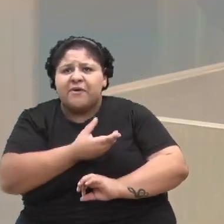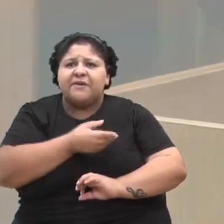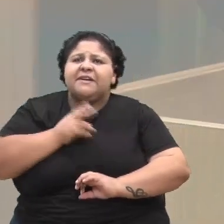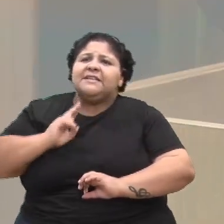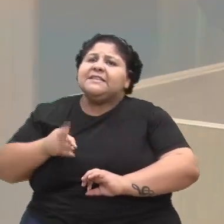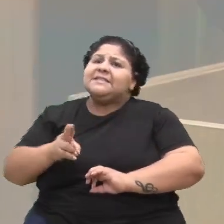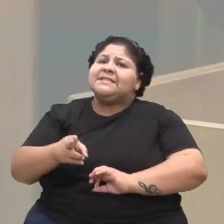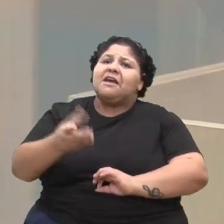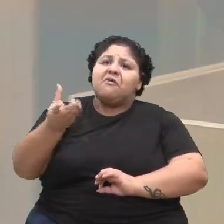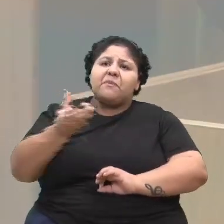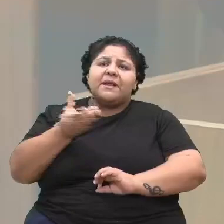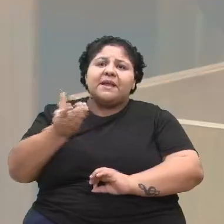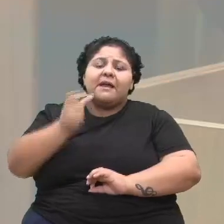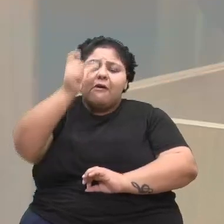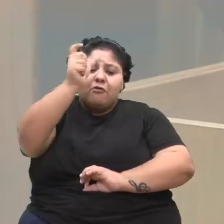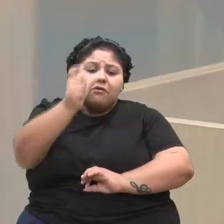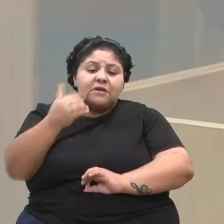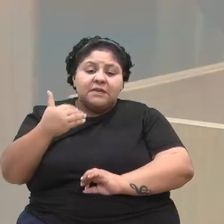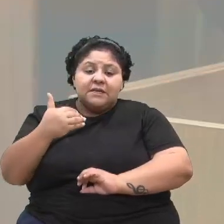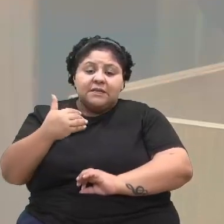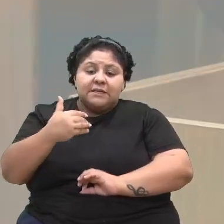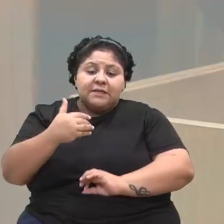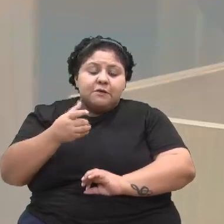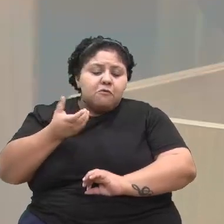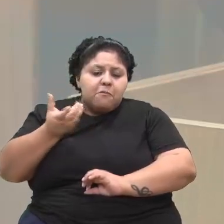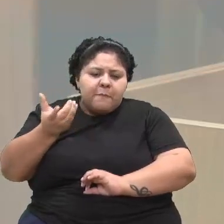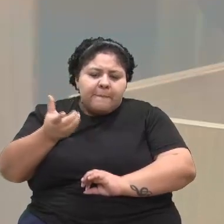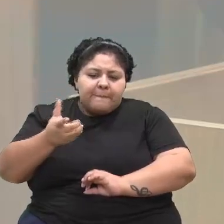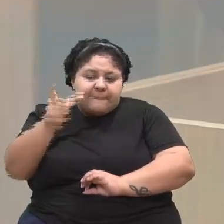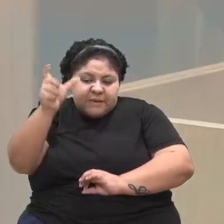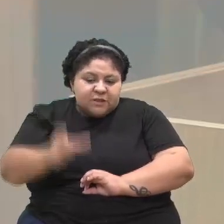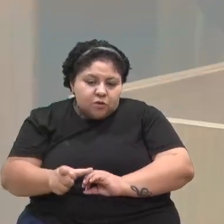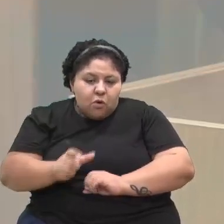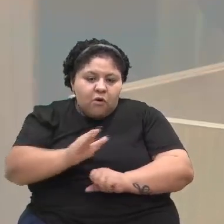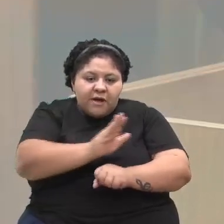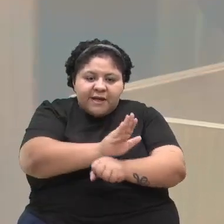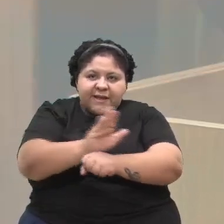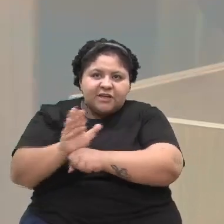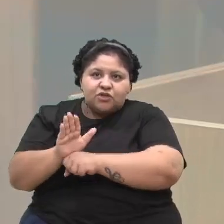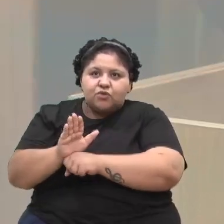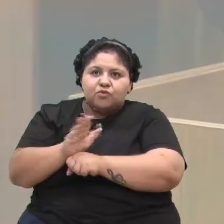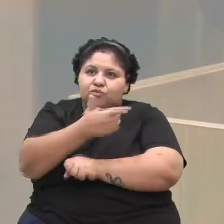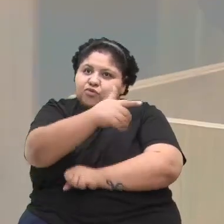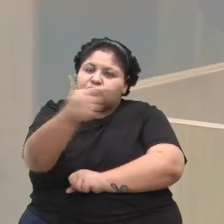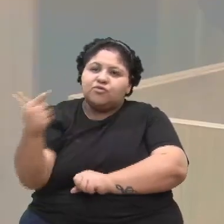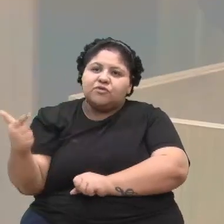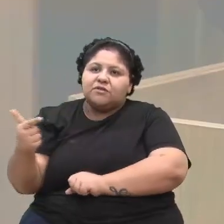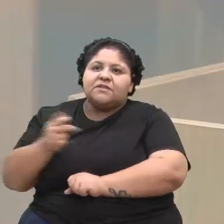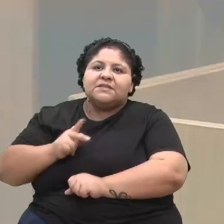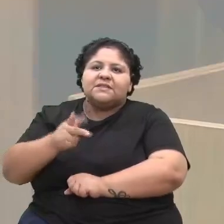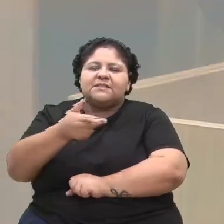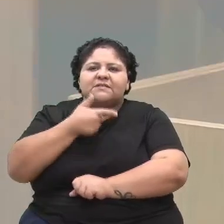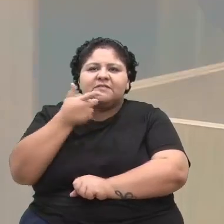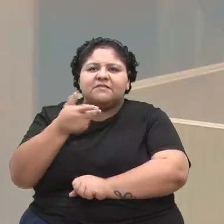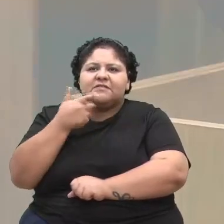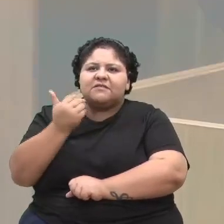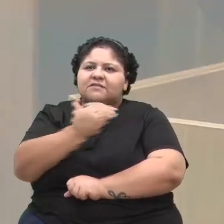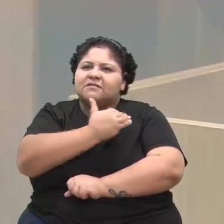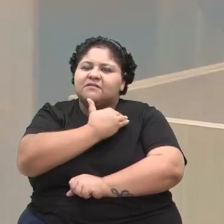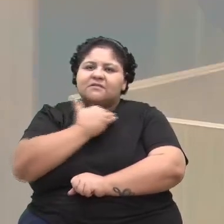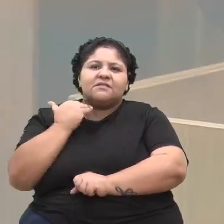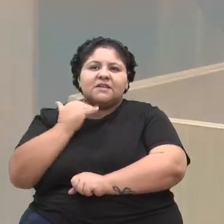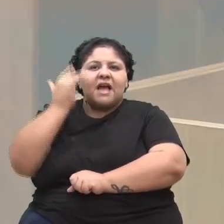ser uma pessoa que ajudo, e eu sempre digo para todo mundo que se eu tiver que morrer